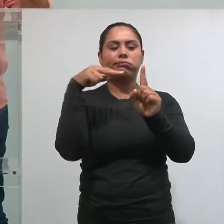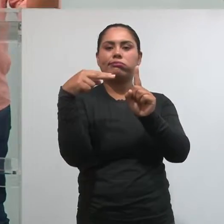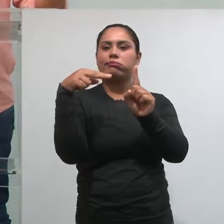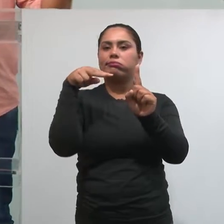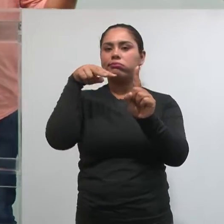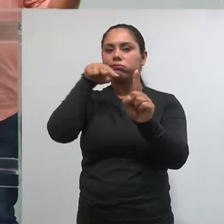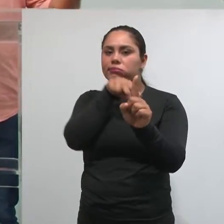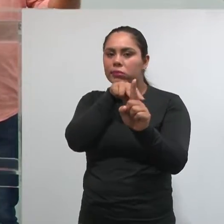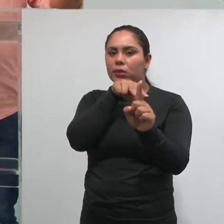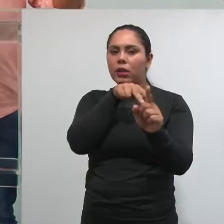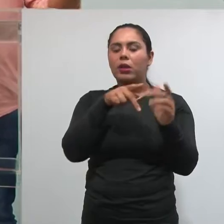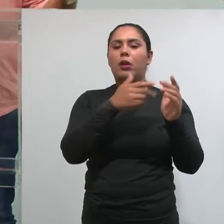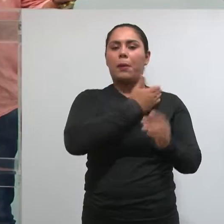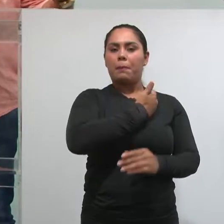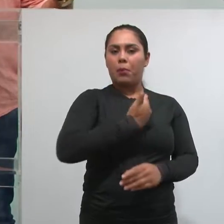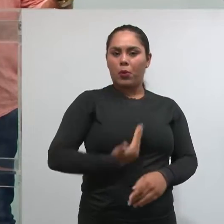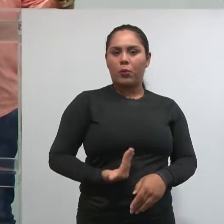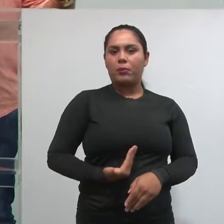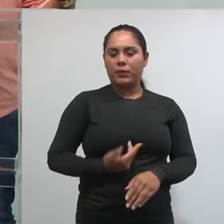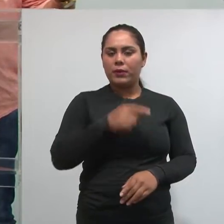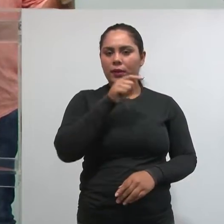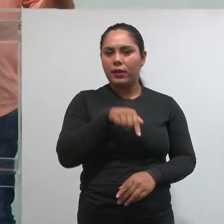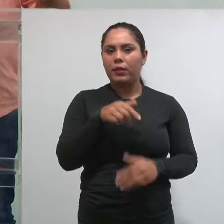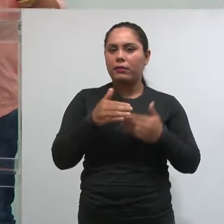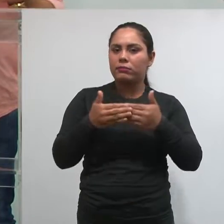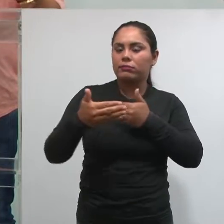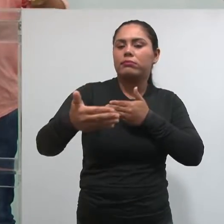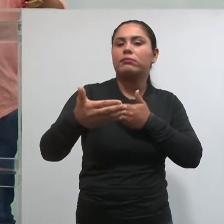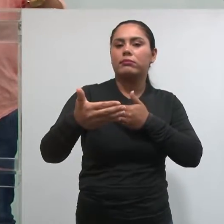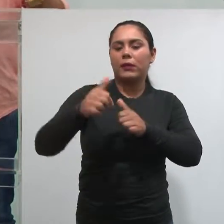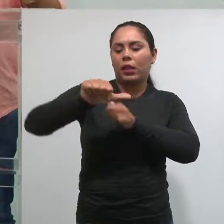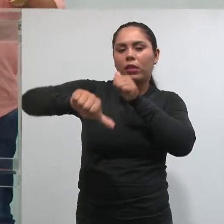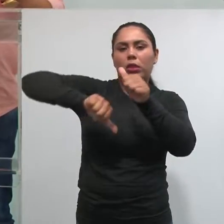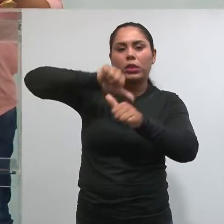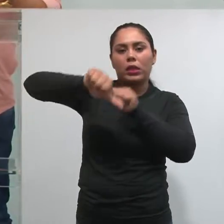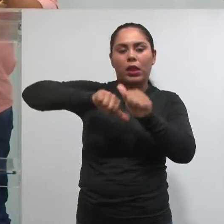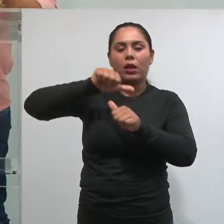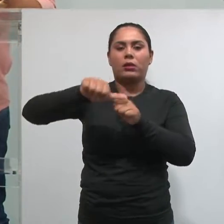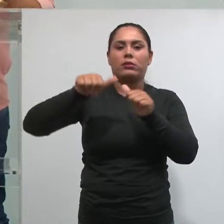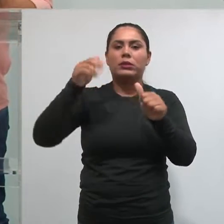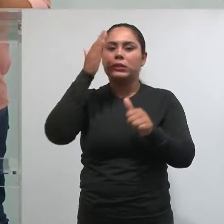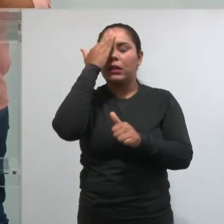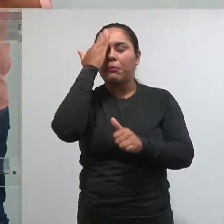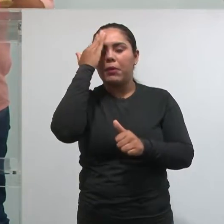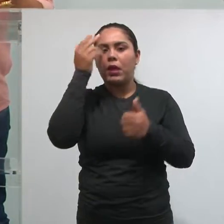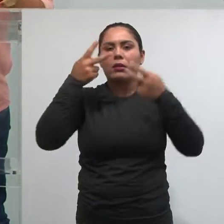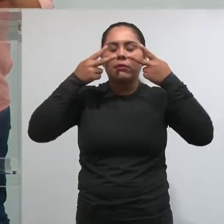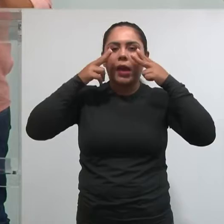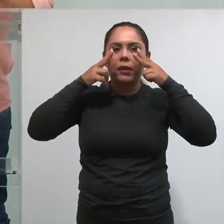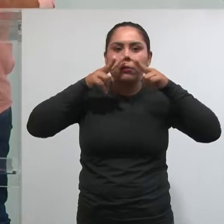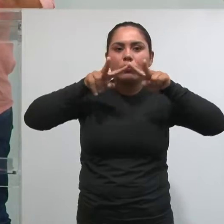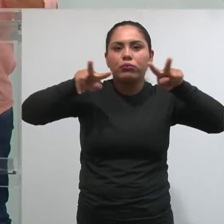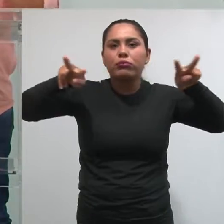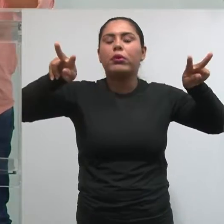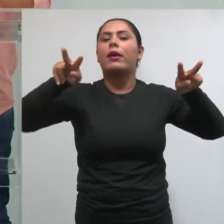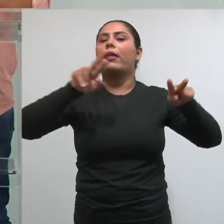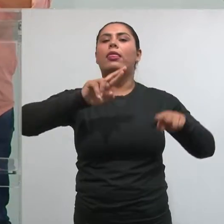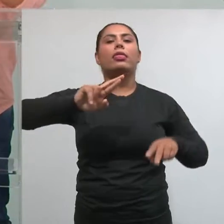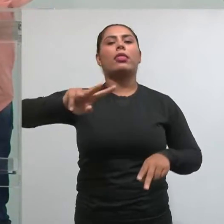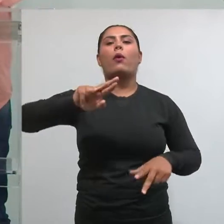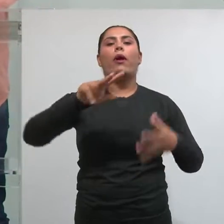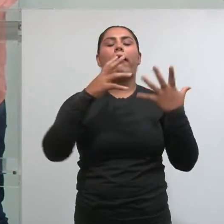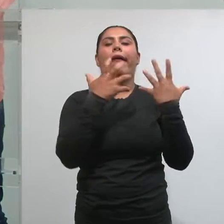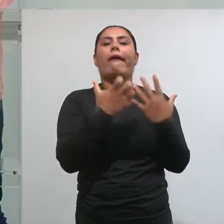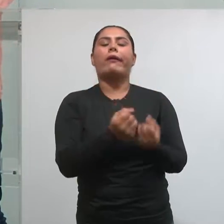relação ao que é público, você tem, a partir daí, uma alteração também na lente teórica que você vai olhar para isso. Você não pode considerar